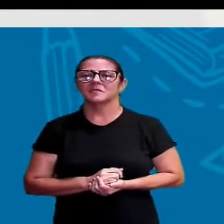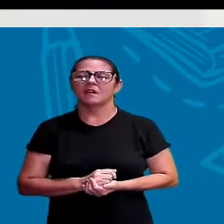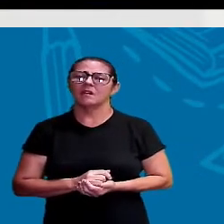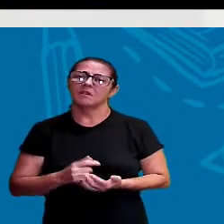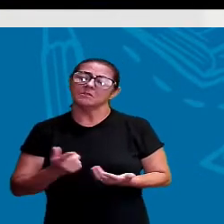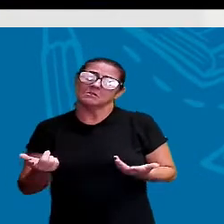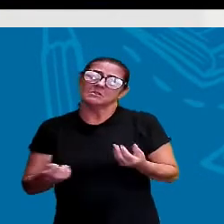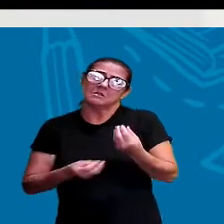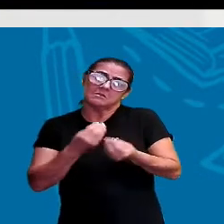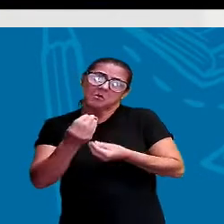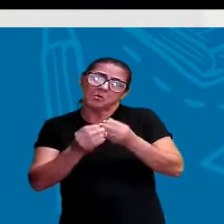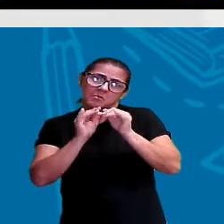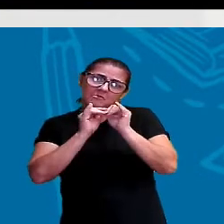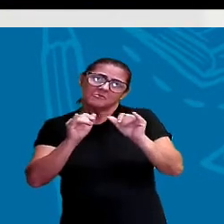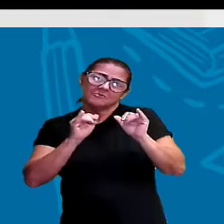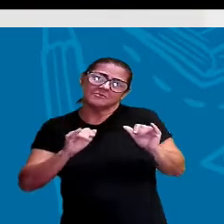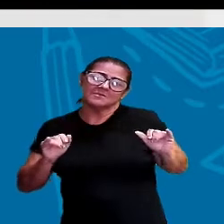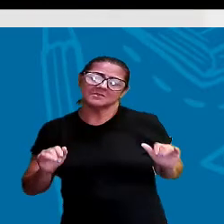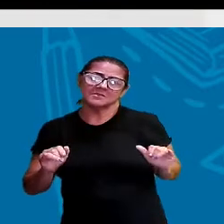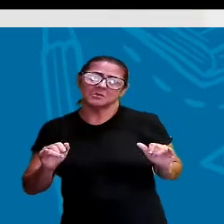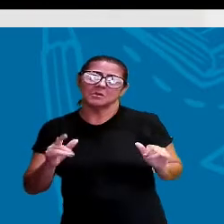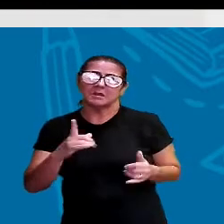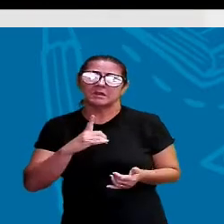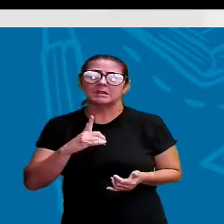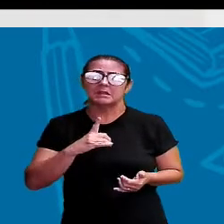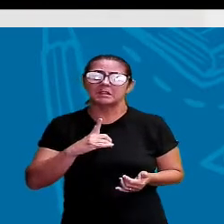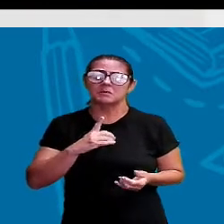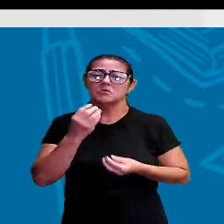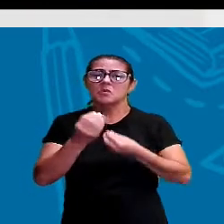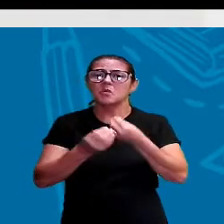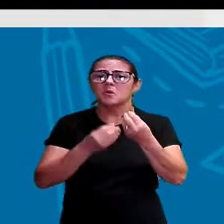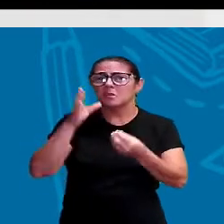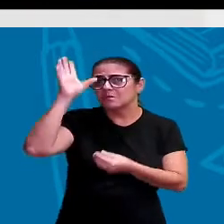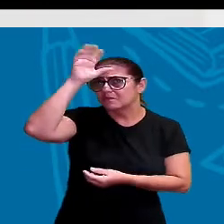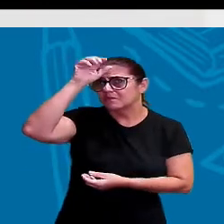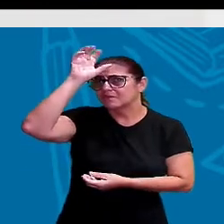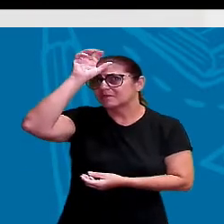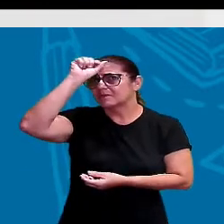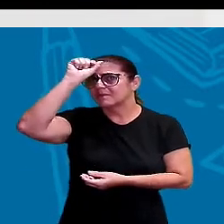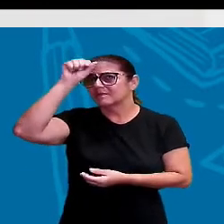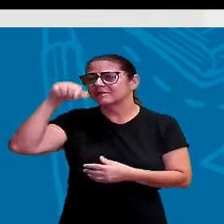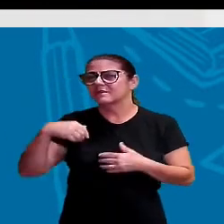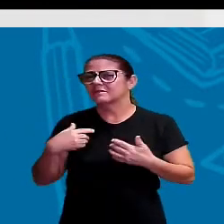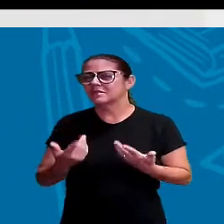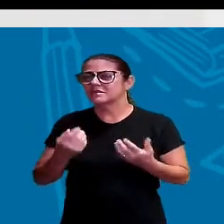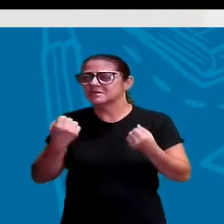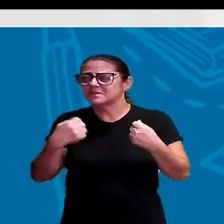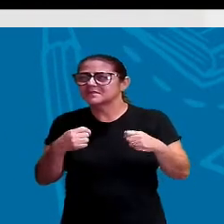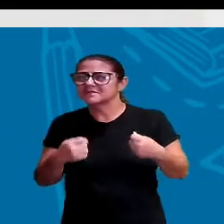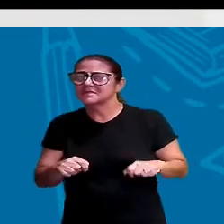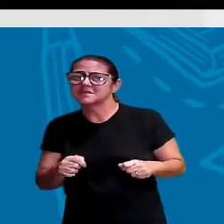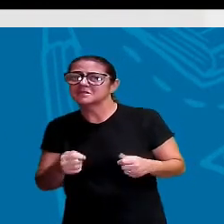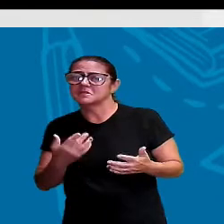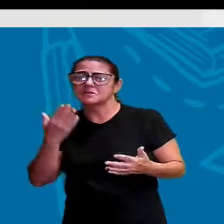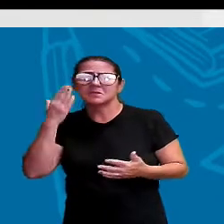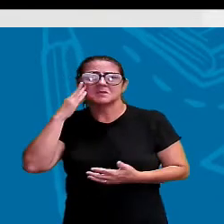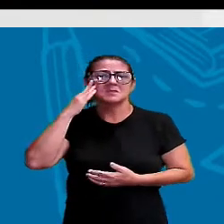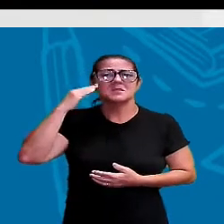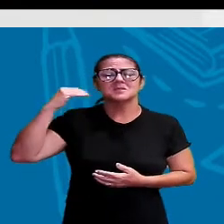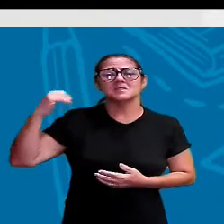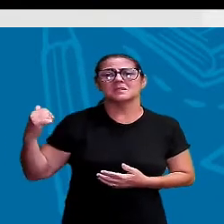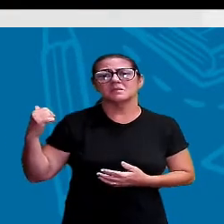essa formação e que a gente tem acesso. Porém, a gente precisa definir, precisa